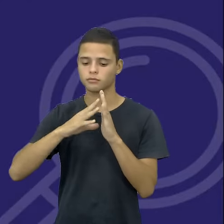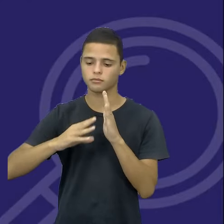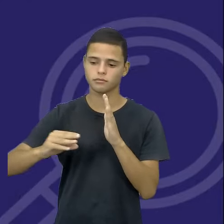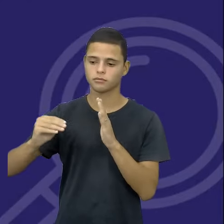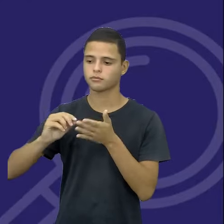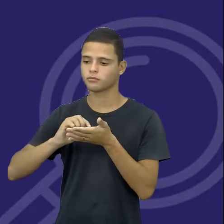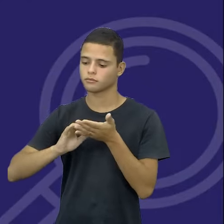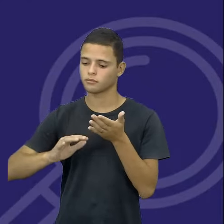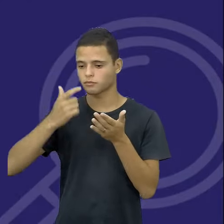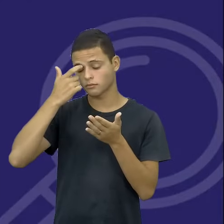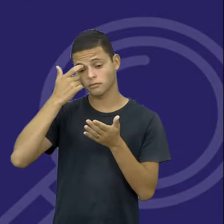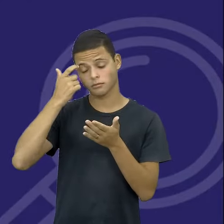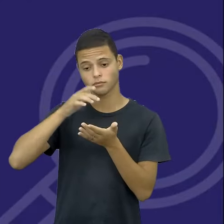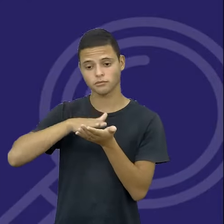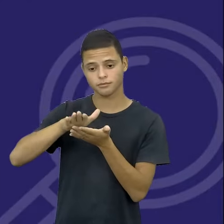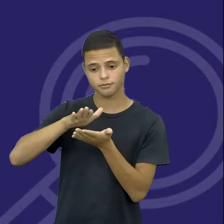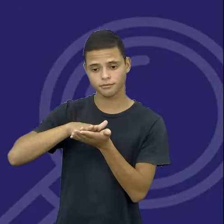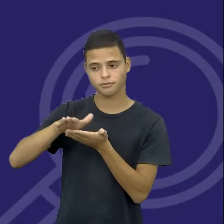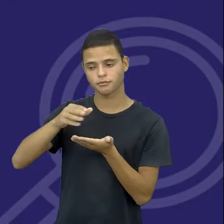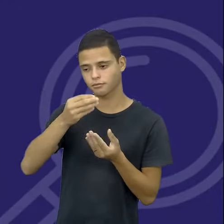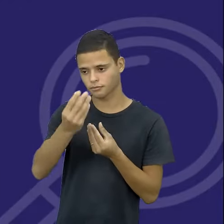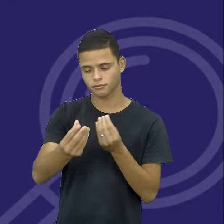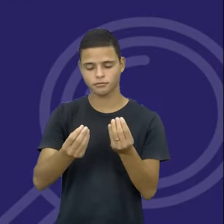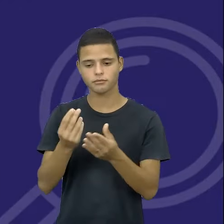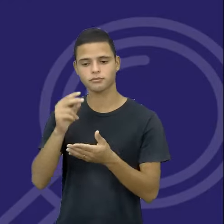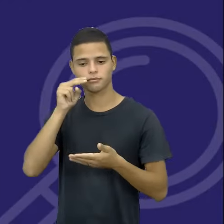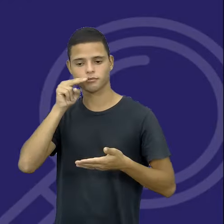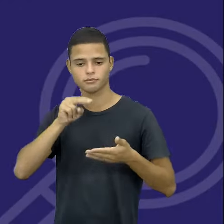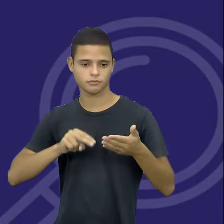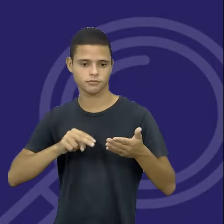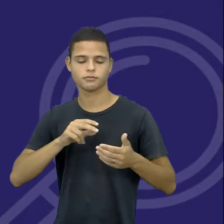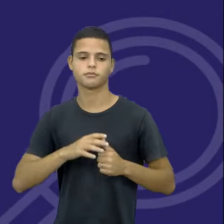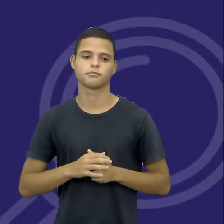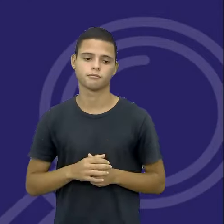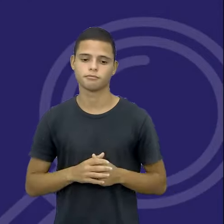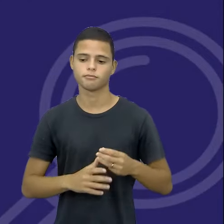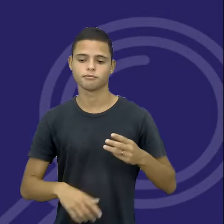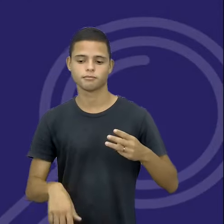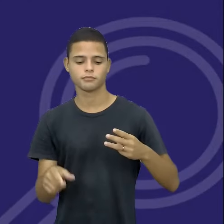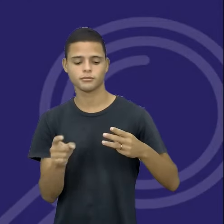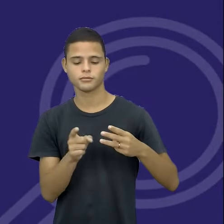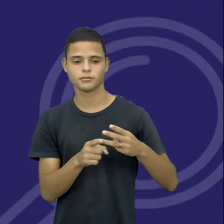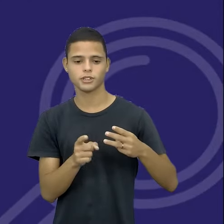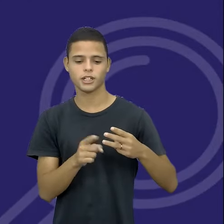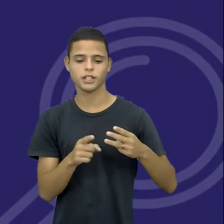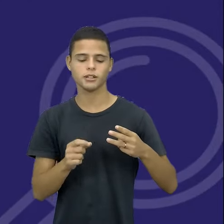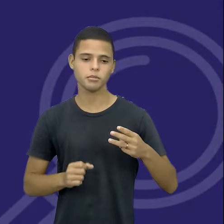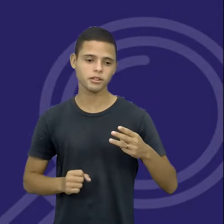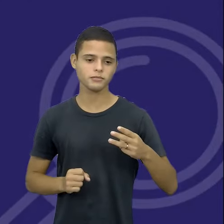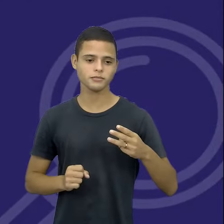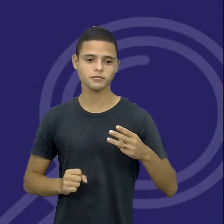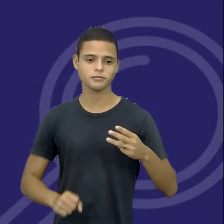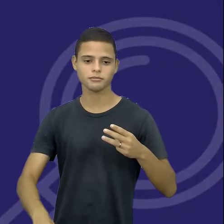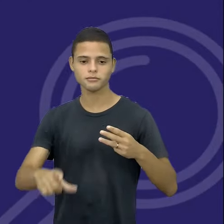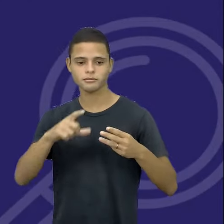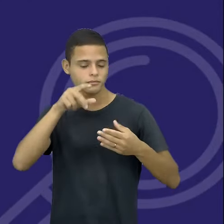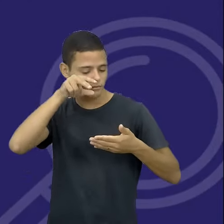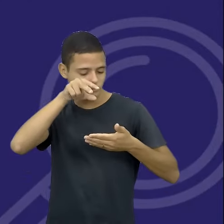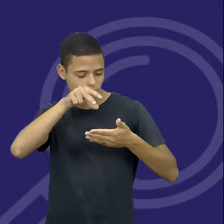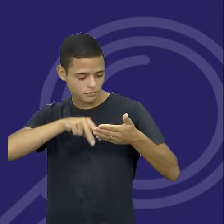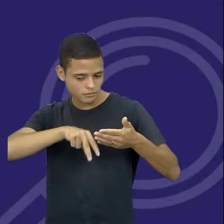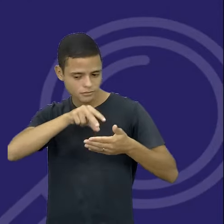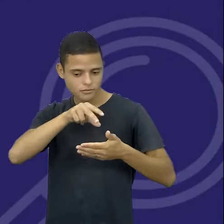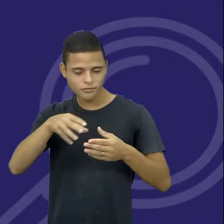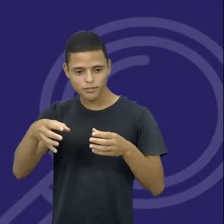estudante, solicitar que seja feita a sua leitura. Um terceiro seria a leitura em grupo, formar grupos e solicitar